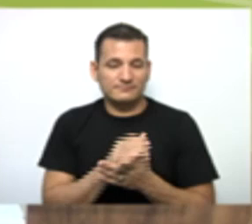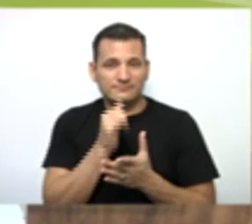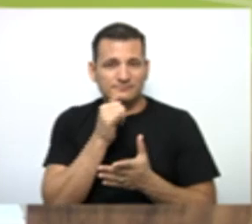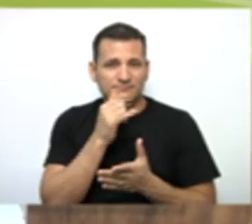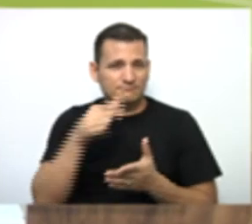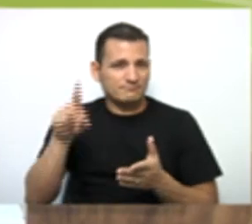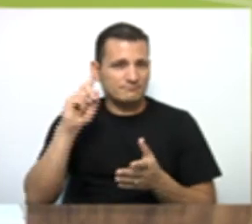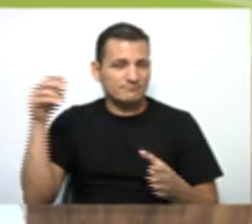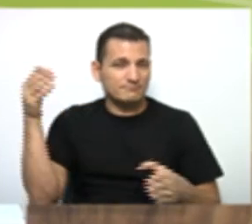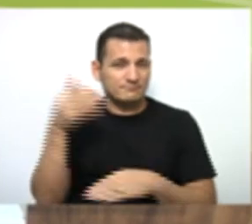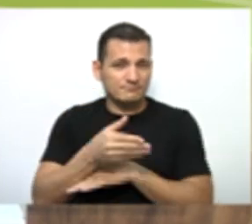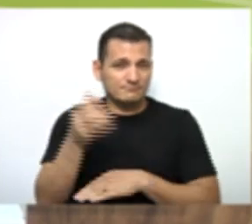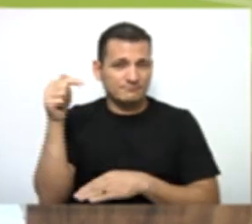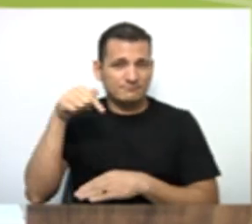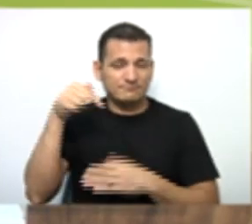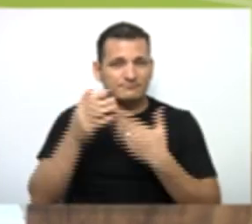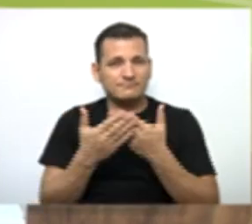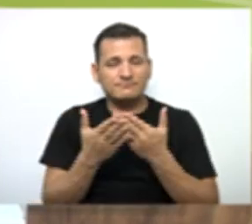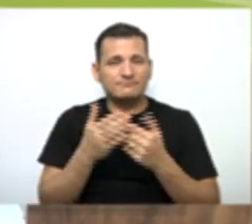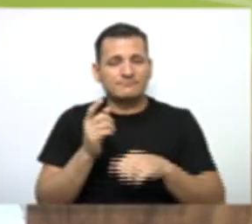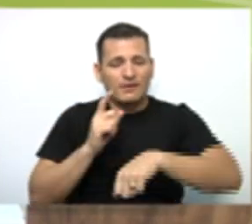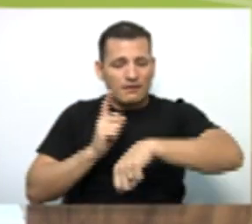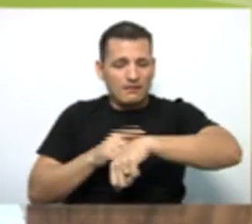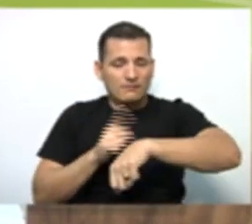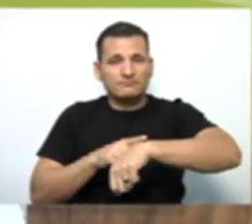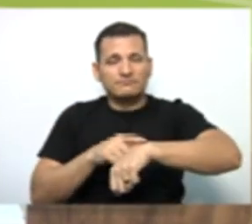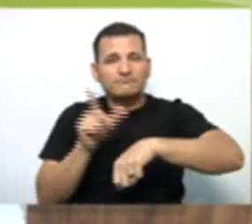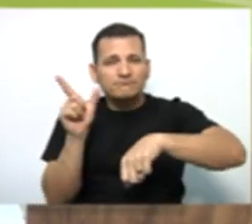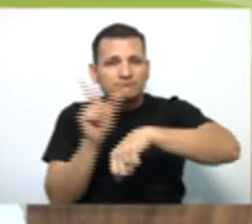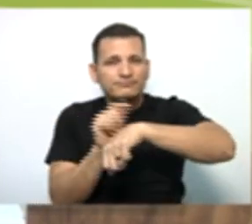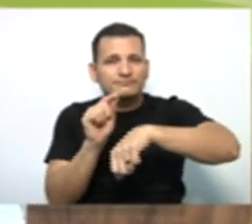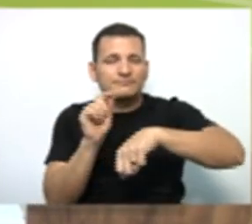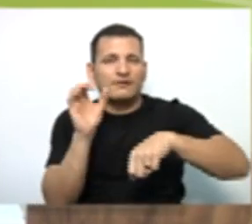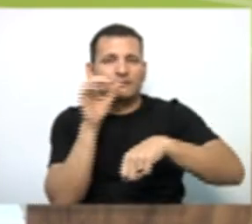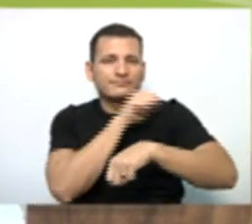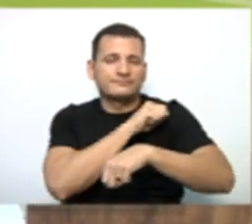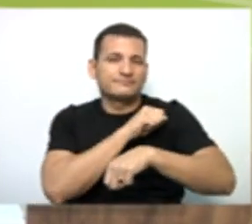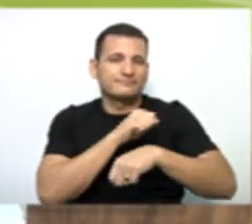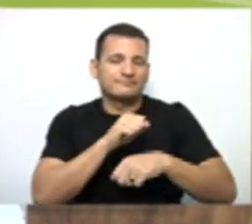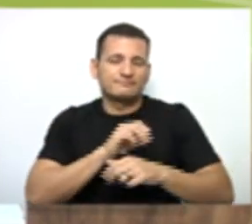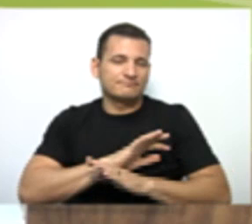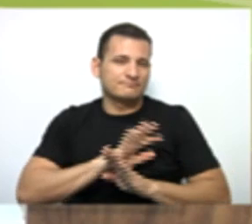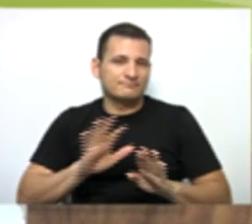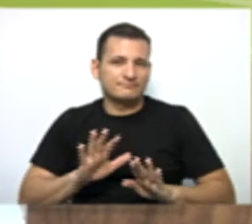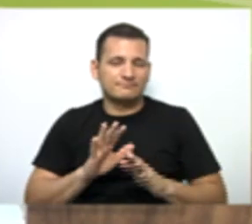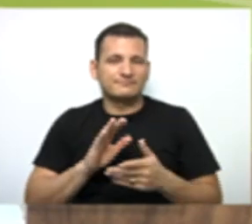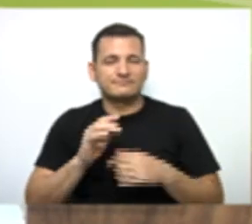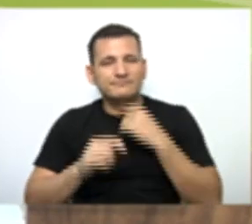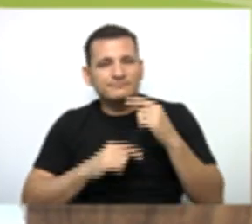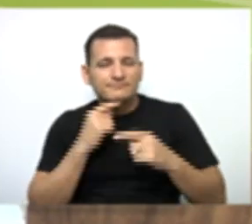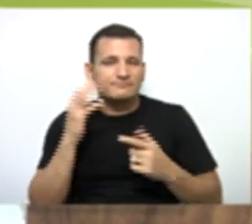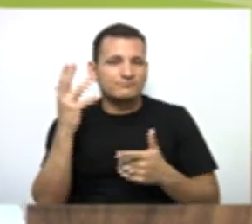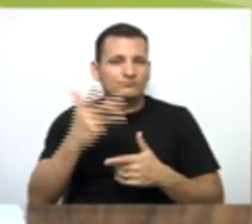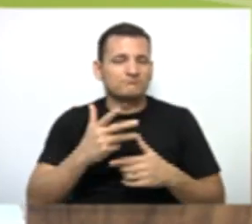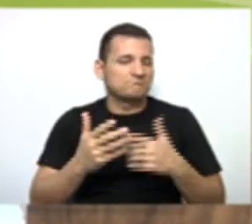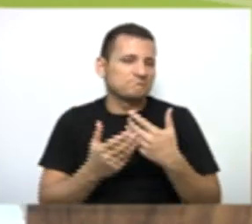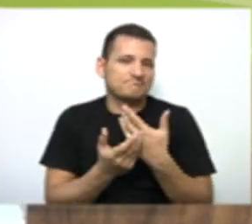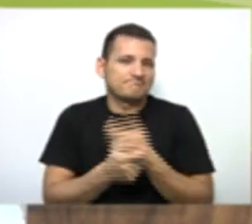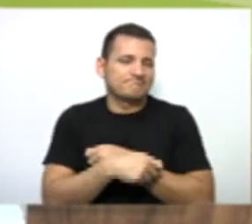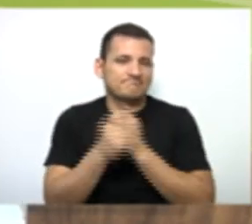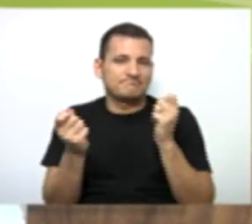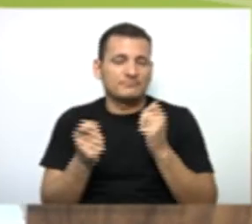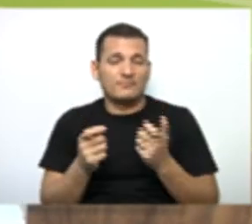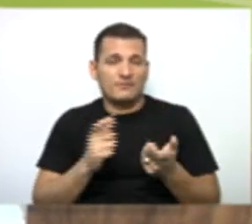da aula, a aula é muito curta, digamos assim, para dar conta de tirar todas as dúvidas. E tem